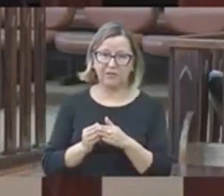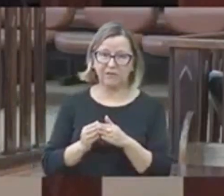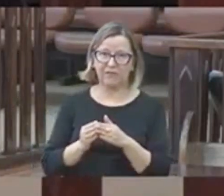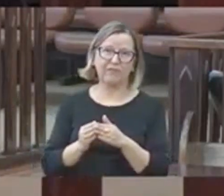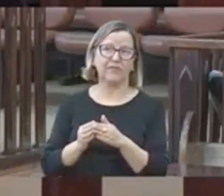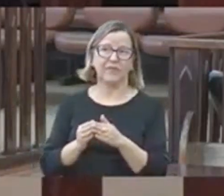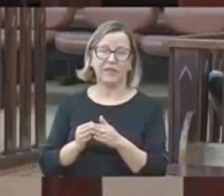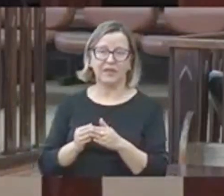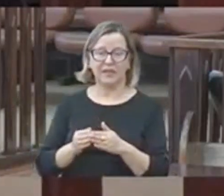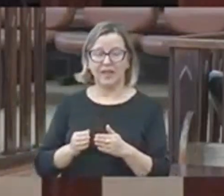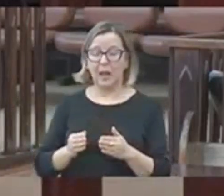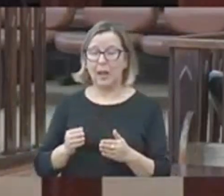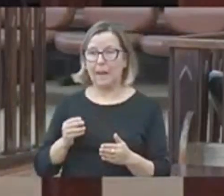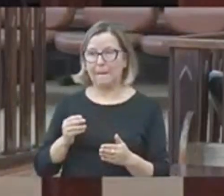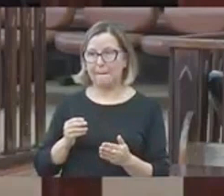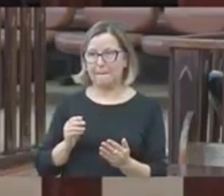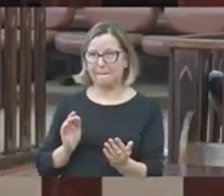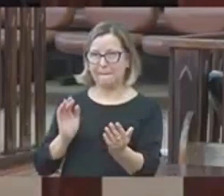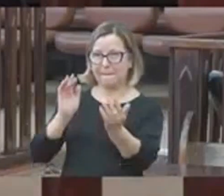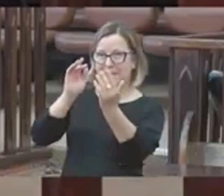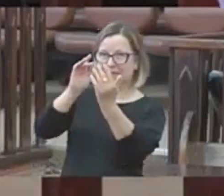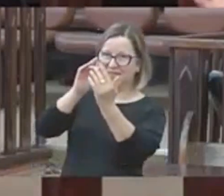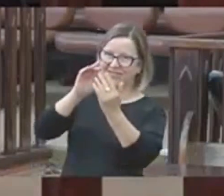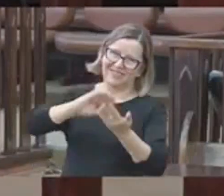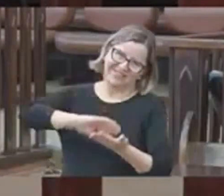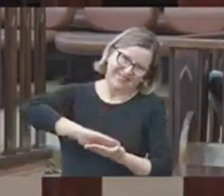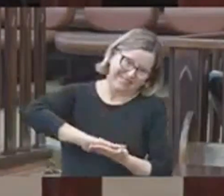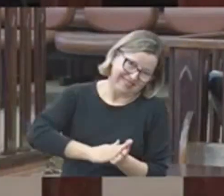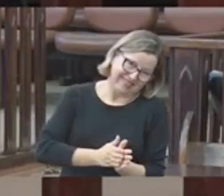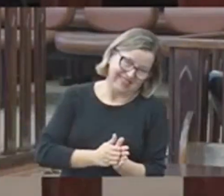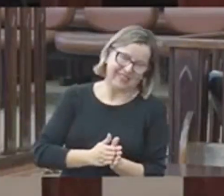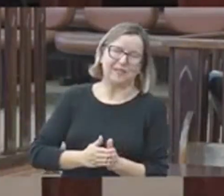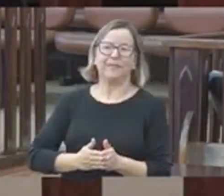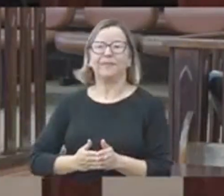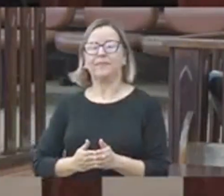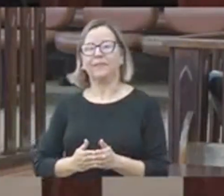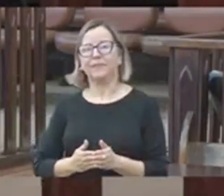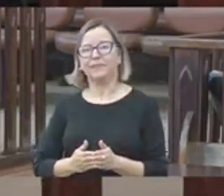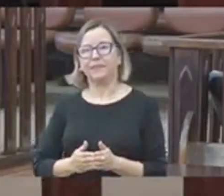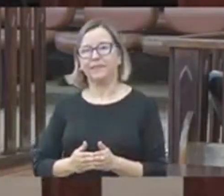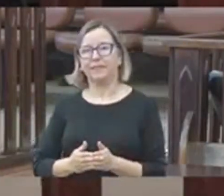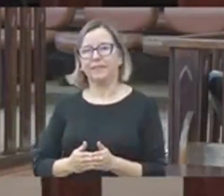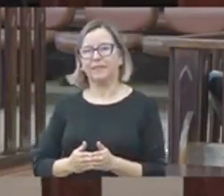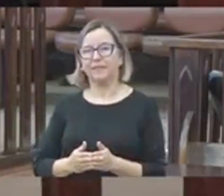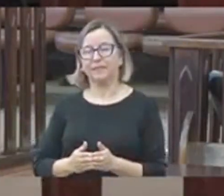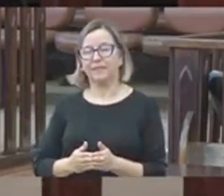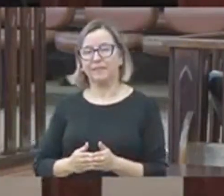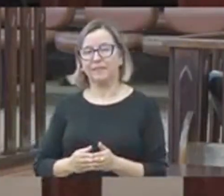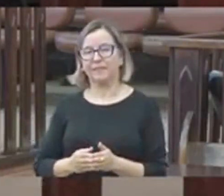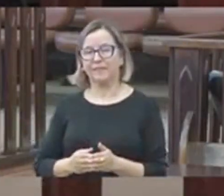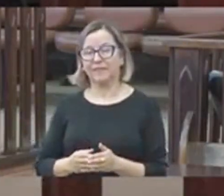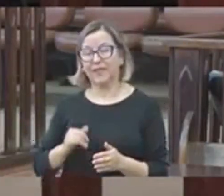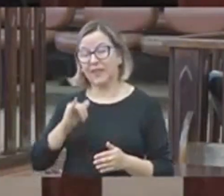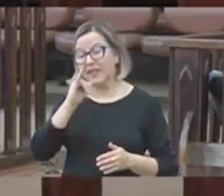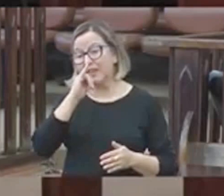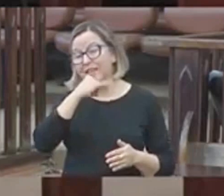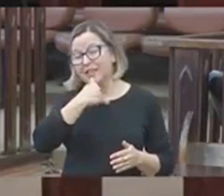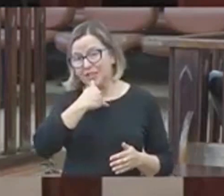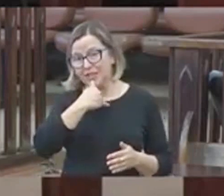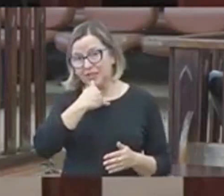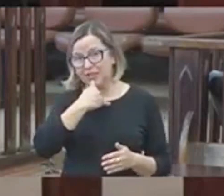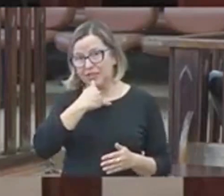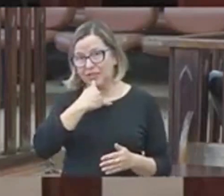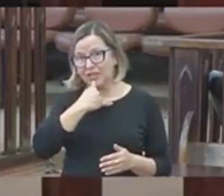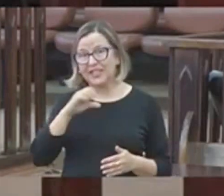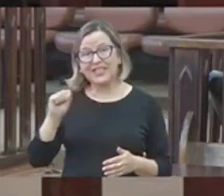Infelizmente, no próprio convívio da igreja, nós vemos isso